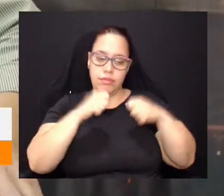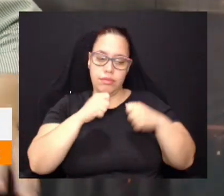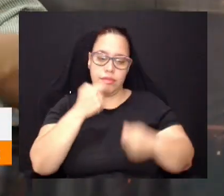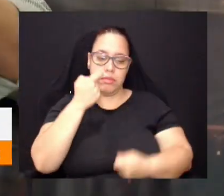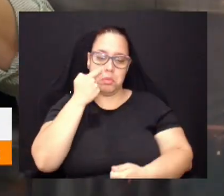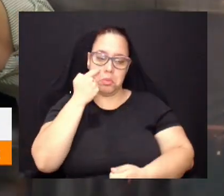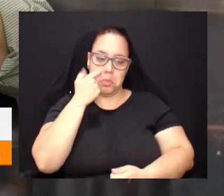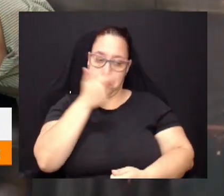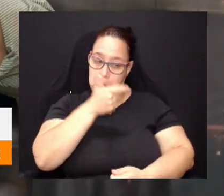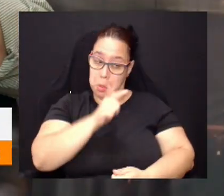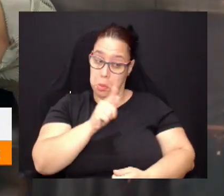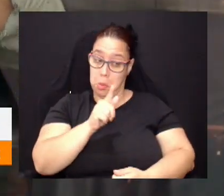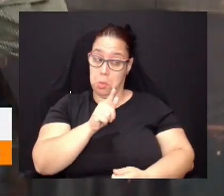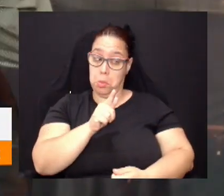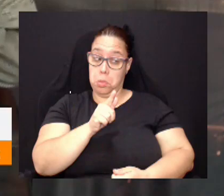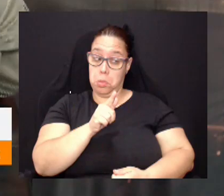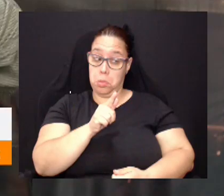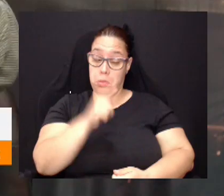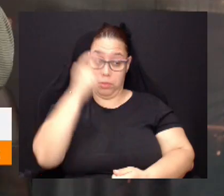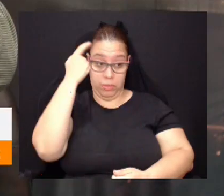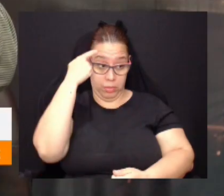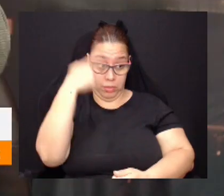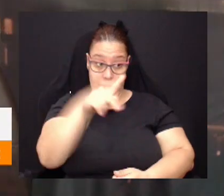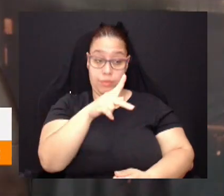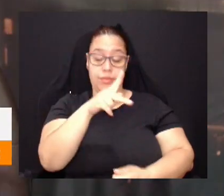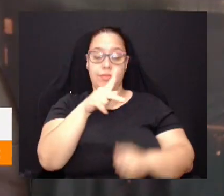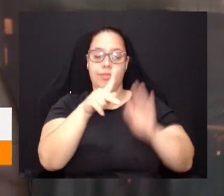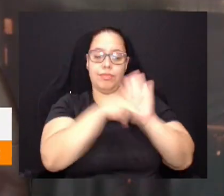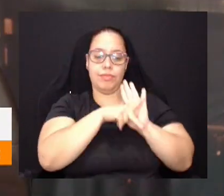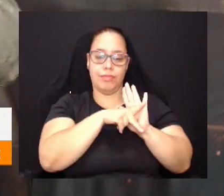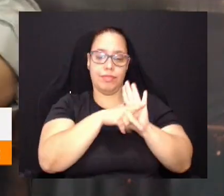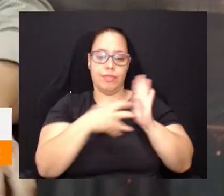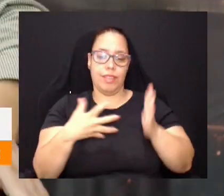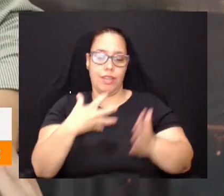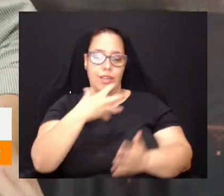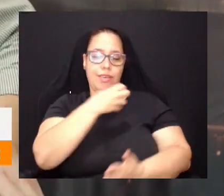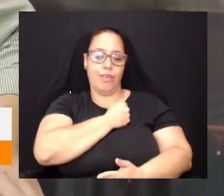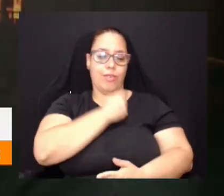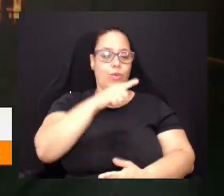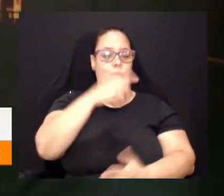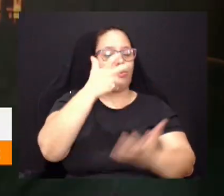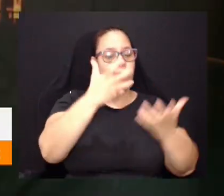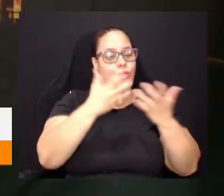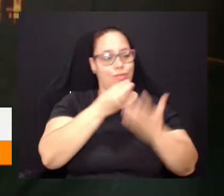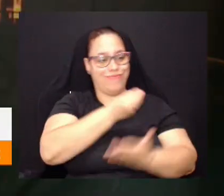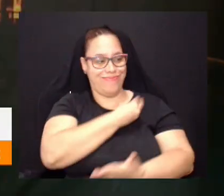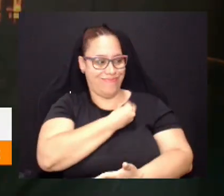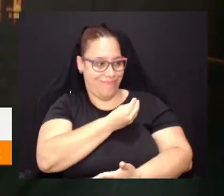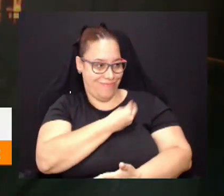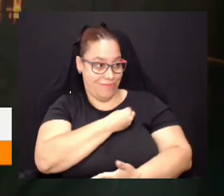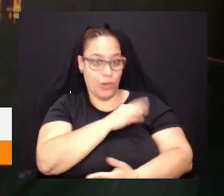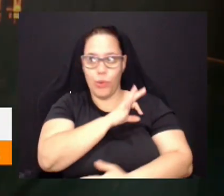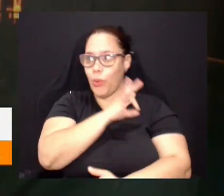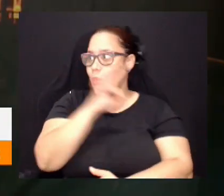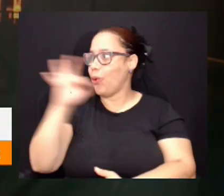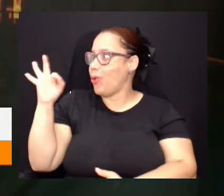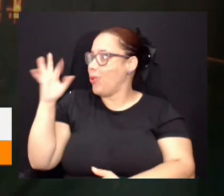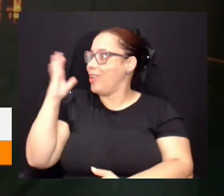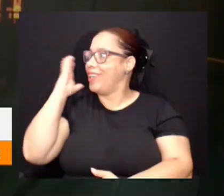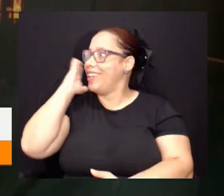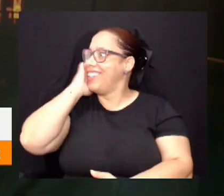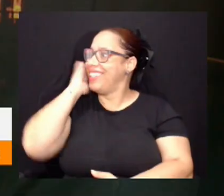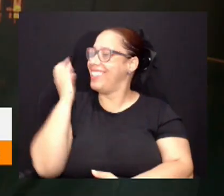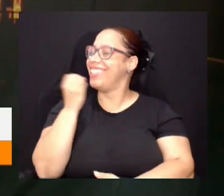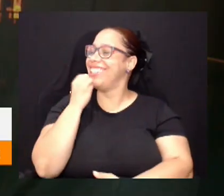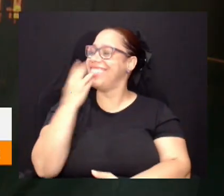repensada. Pense em você mesmo e resgata o seu querer viver. Uau, muito bom! A gente